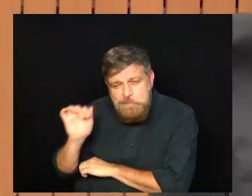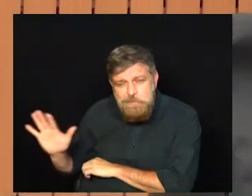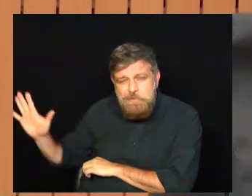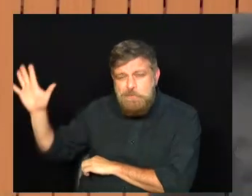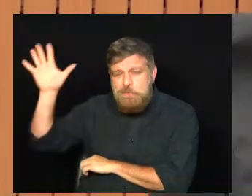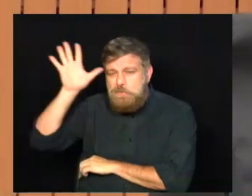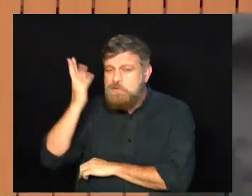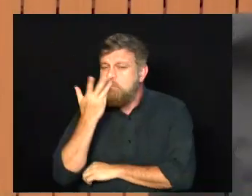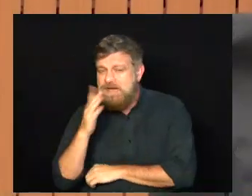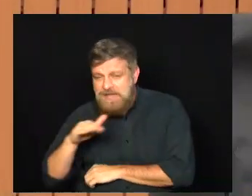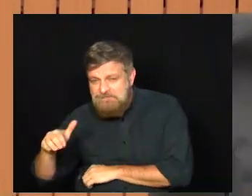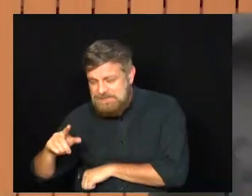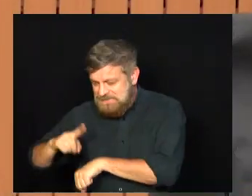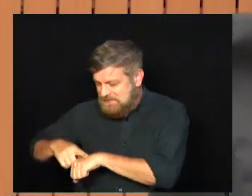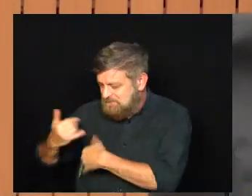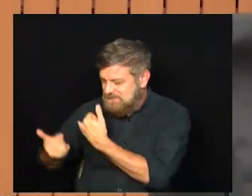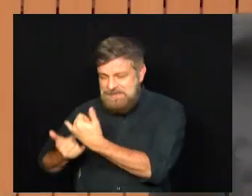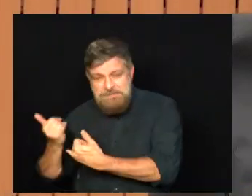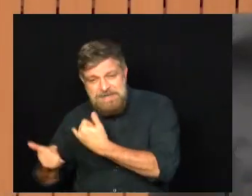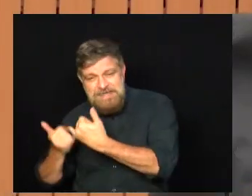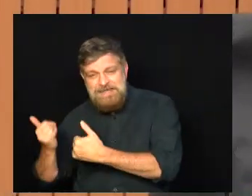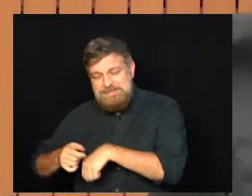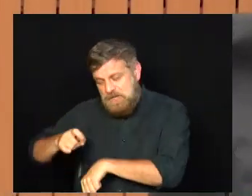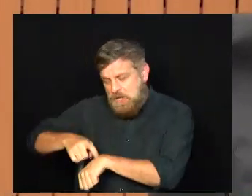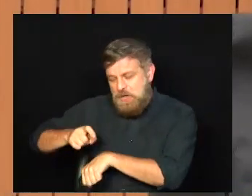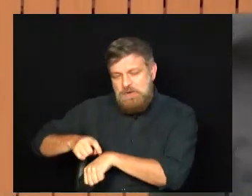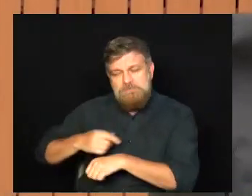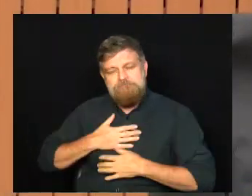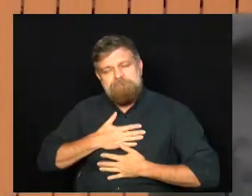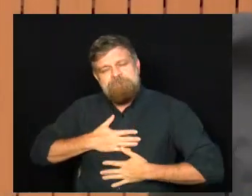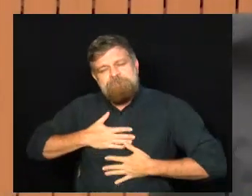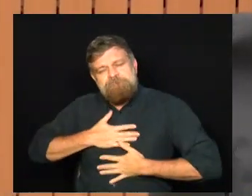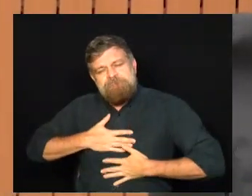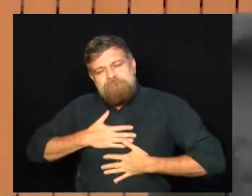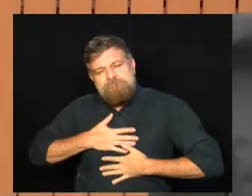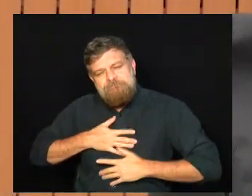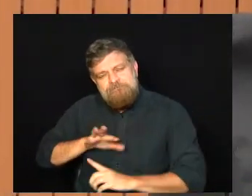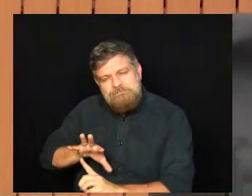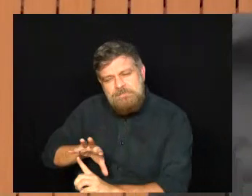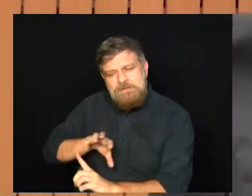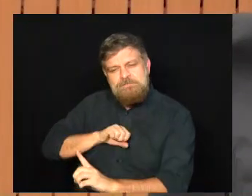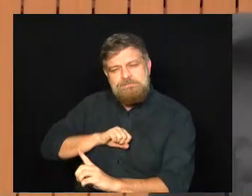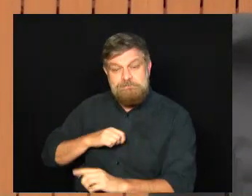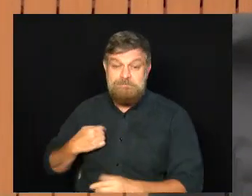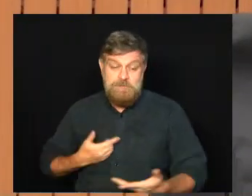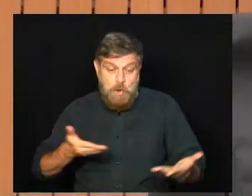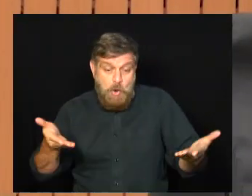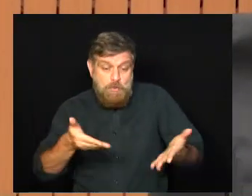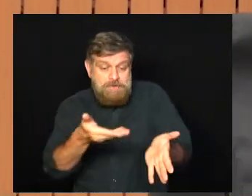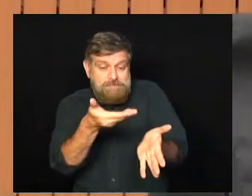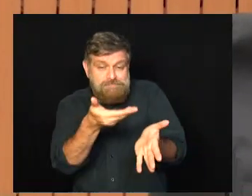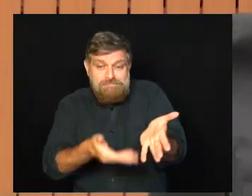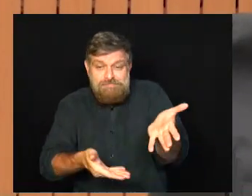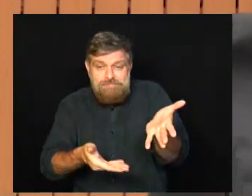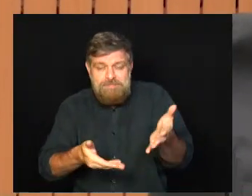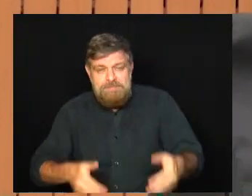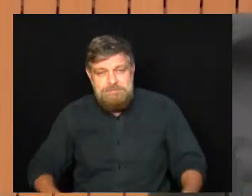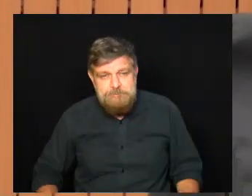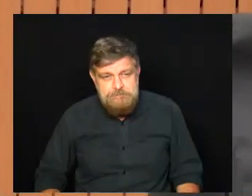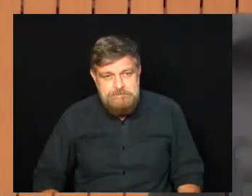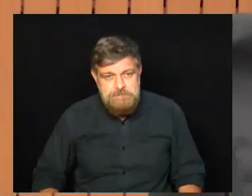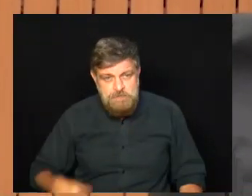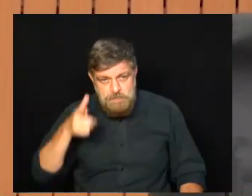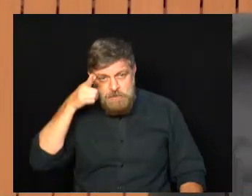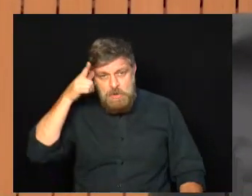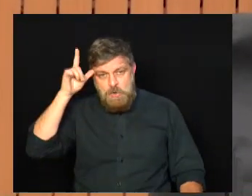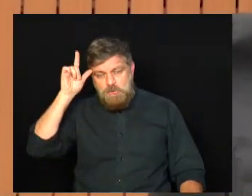dessas brincadeiras, desses momentos tão ricos, né, que nós perdemos. Ainda ontem a